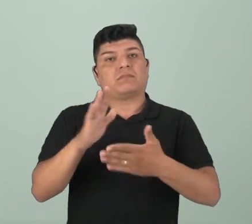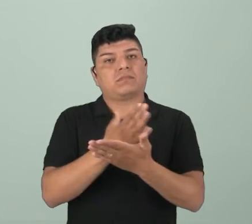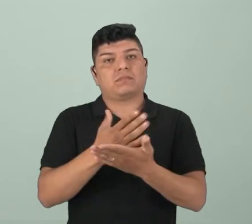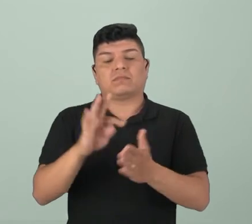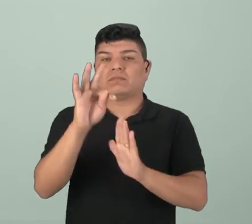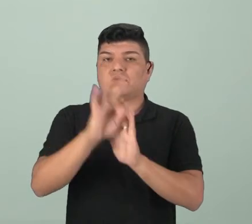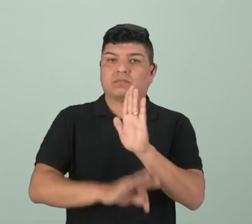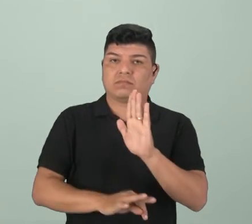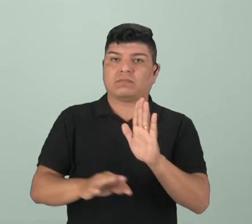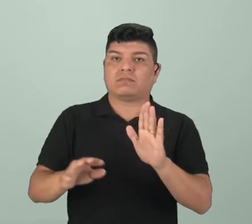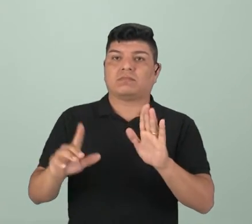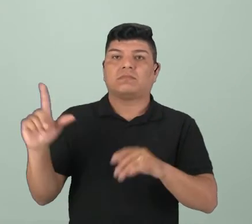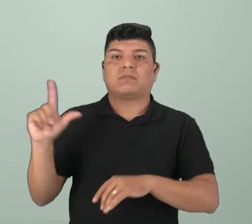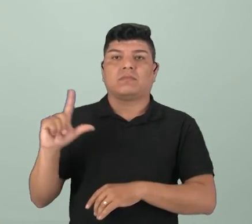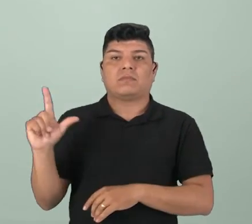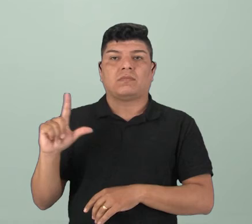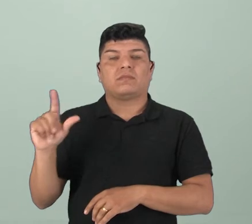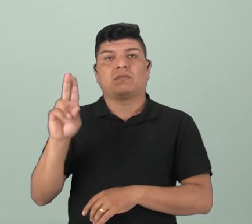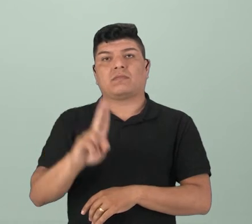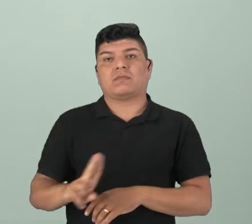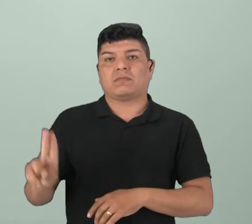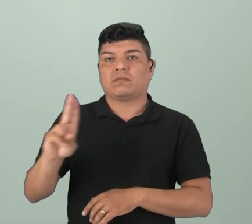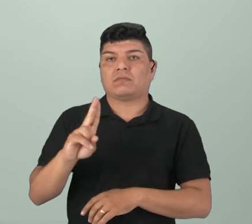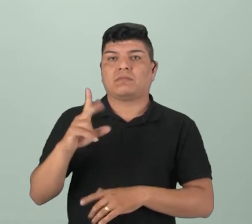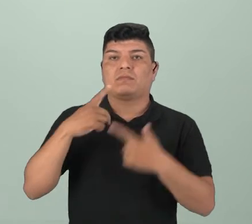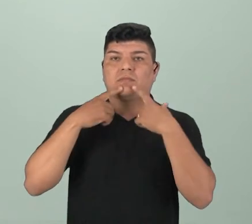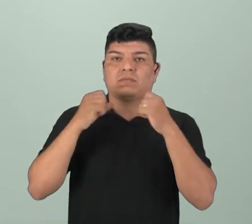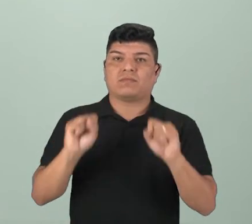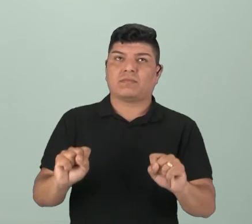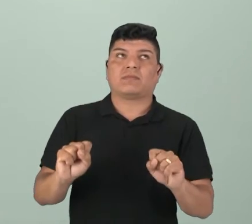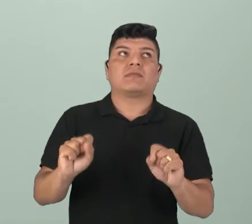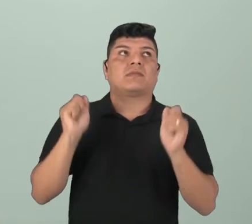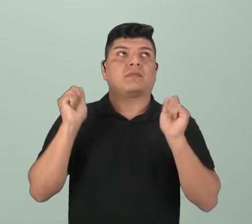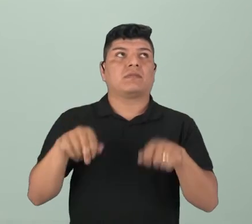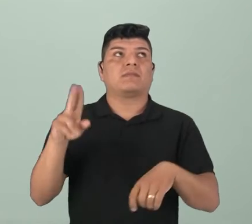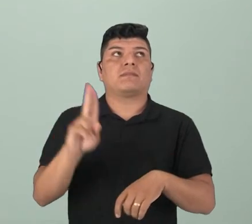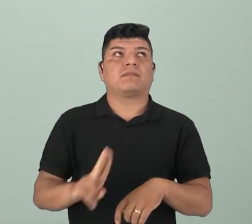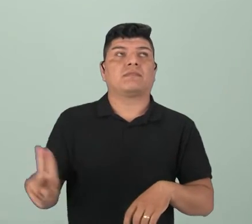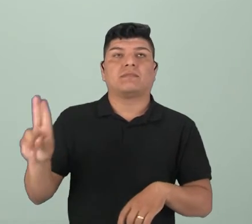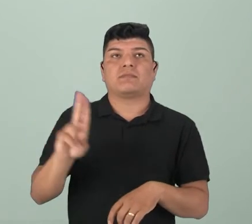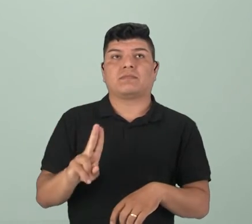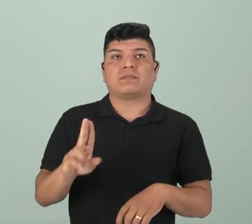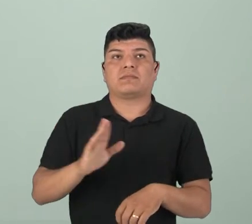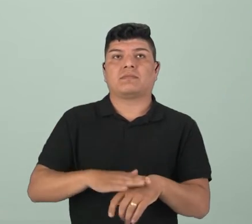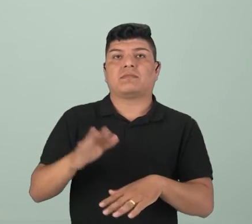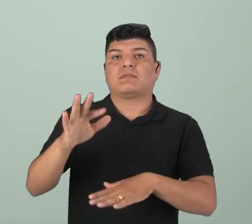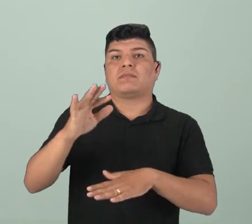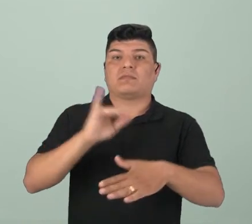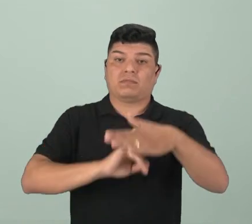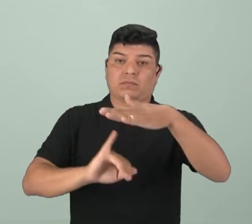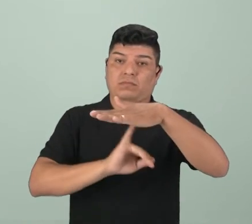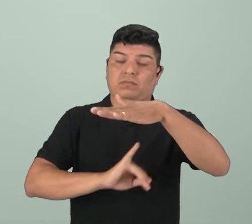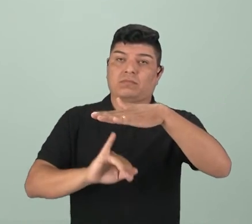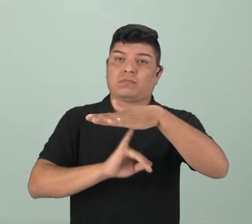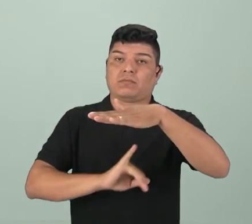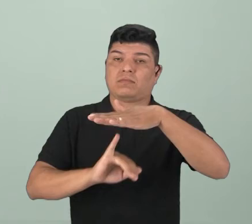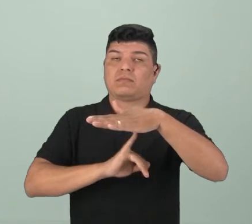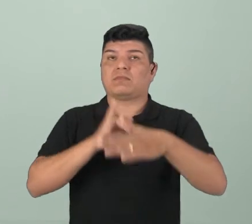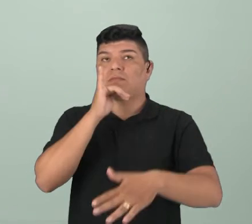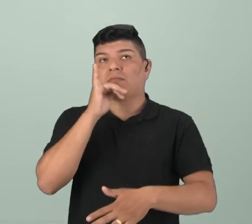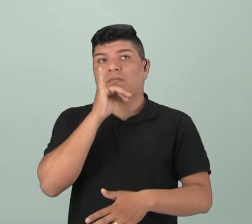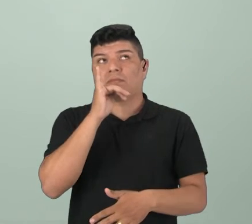alguns textos literários que você utiliza uma linguagem, você pode utilizar uma linguagem mais informal, quando você vai dar